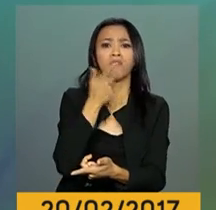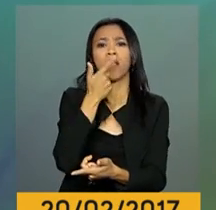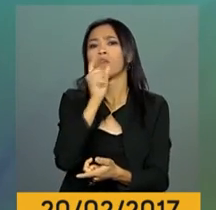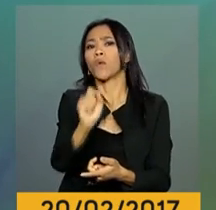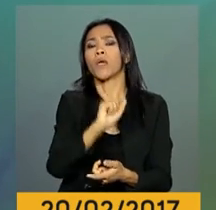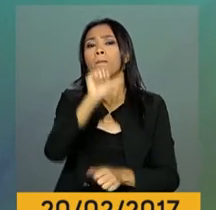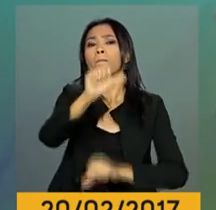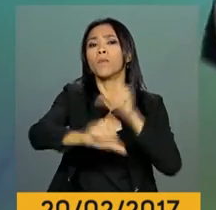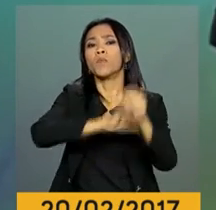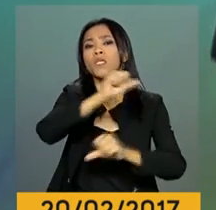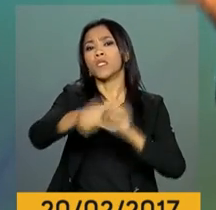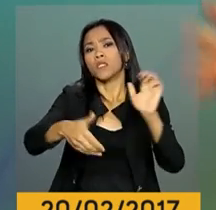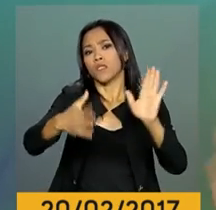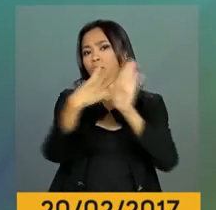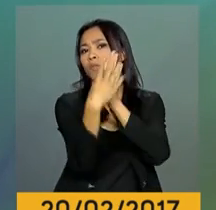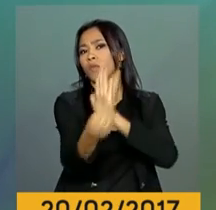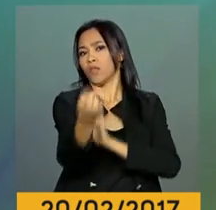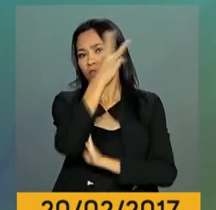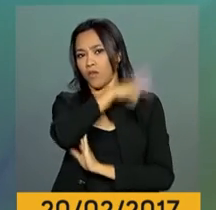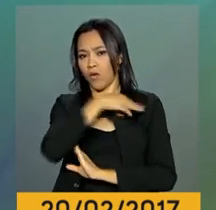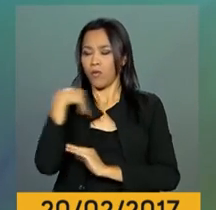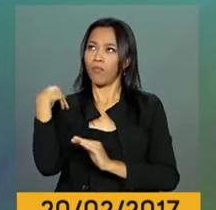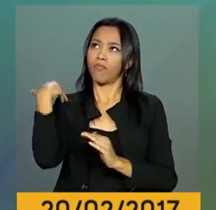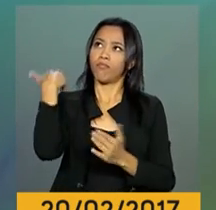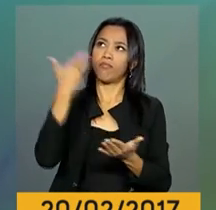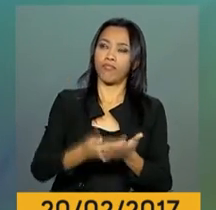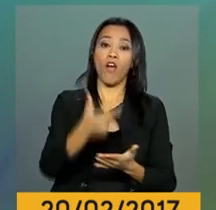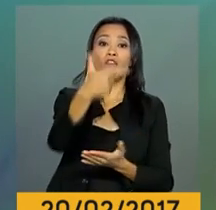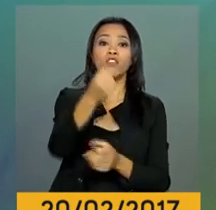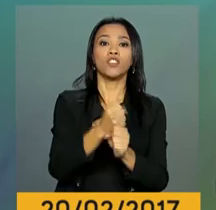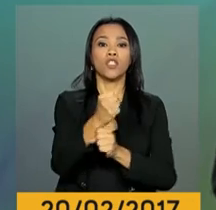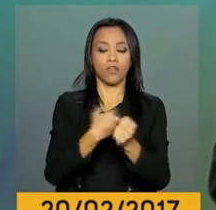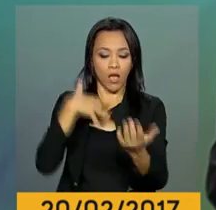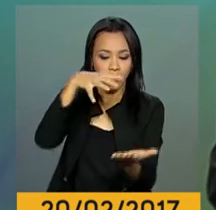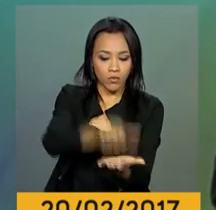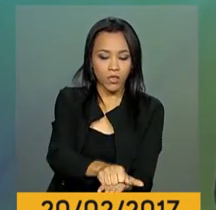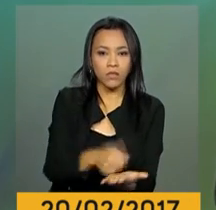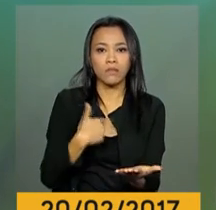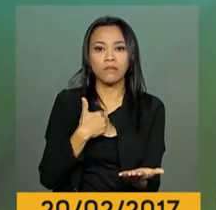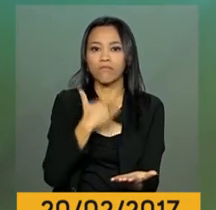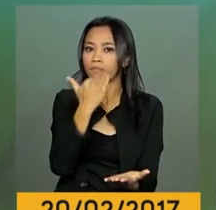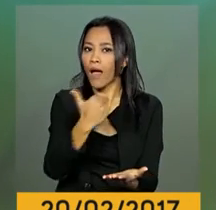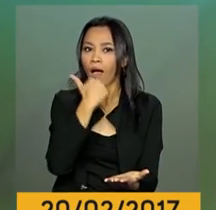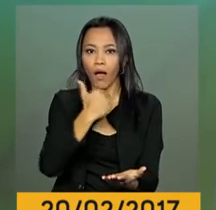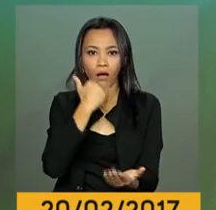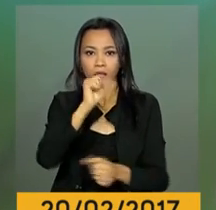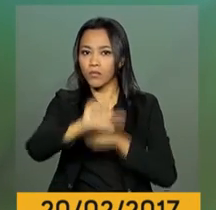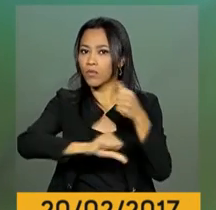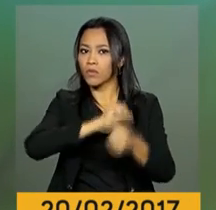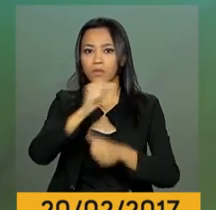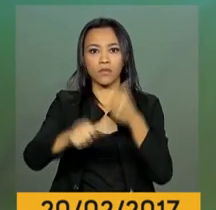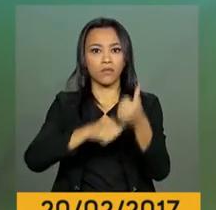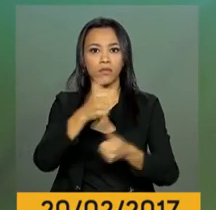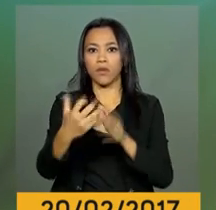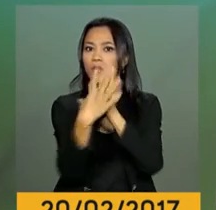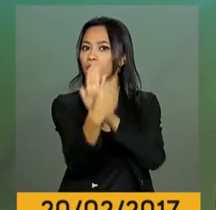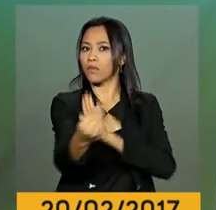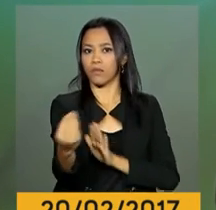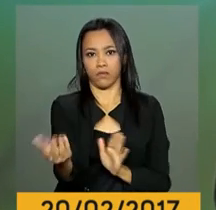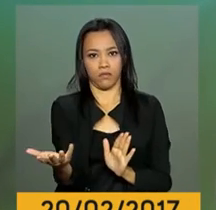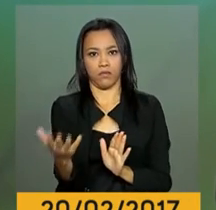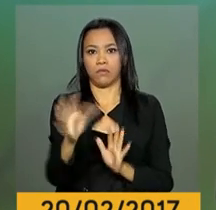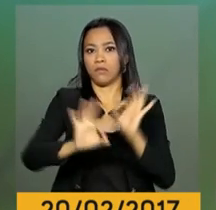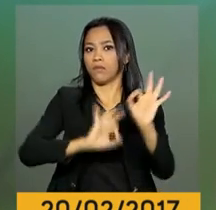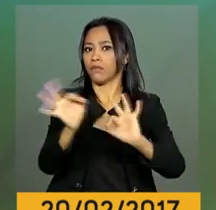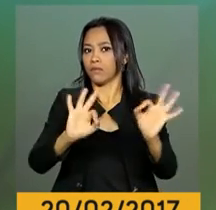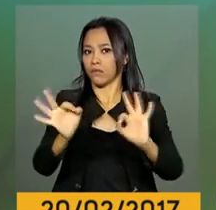reforma do ensino médio. Passou-se um período de 20 anos, eu cheguei à presidência da República e nada de reforma do ensino médio. O que se alardeava